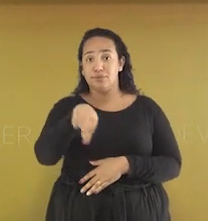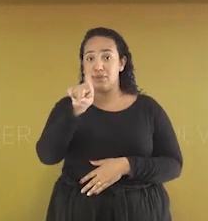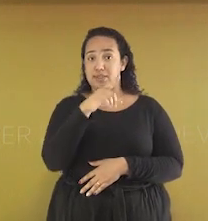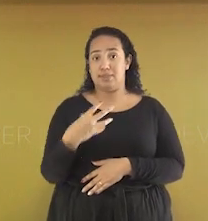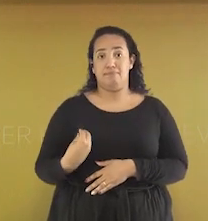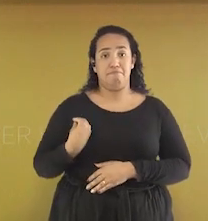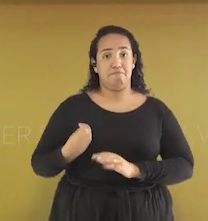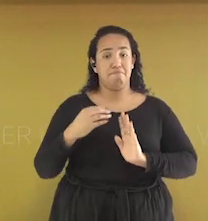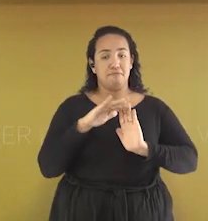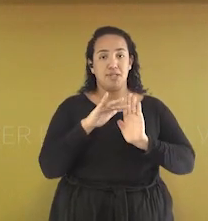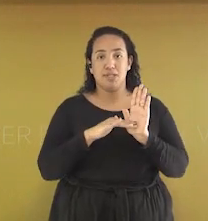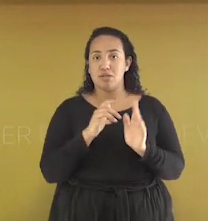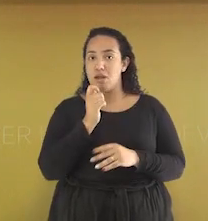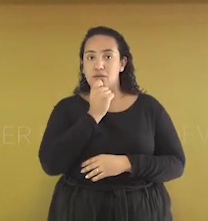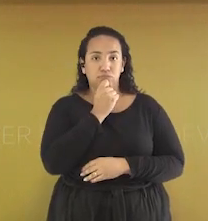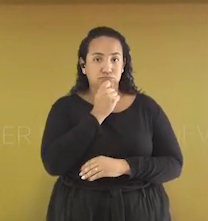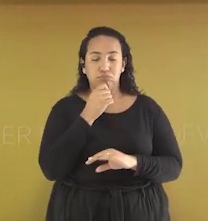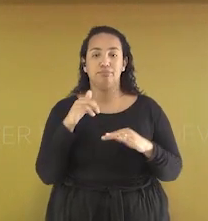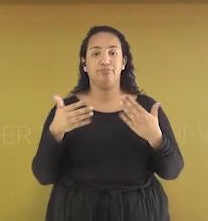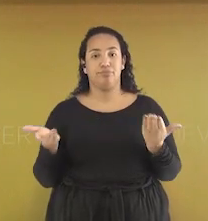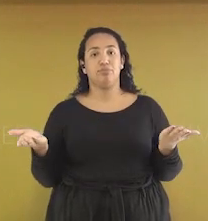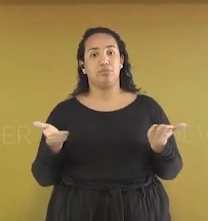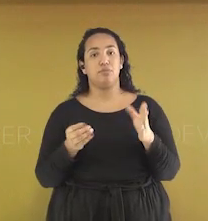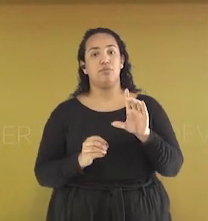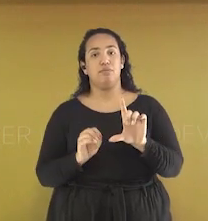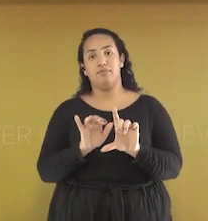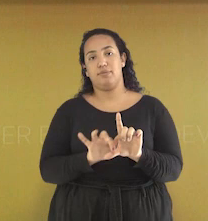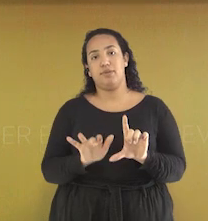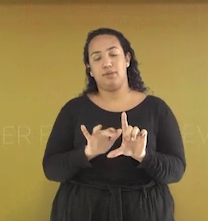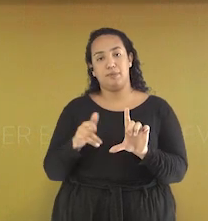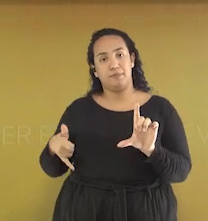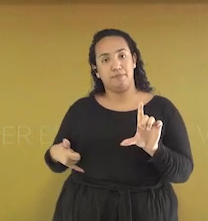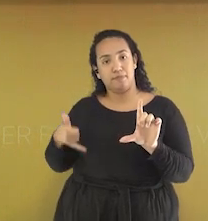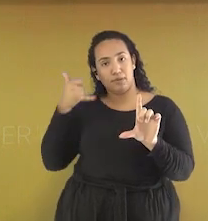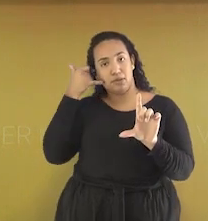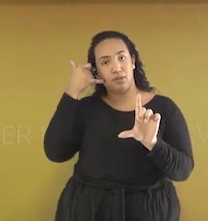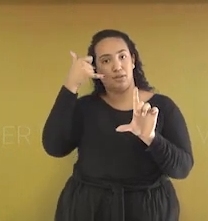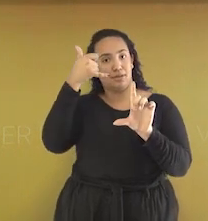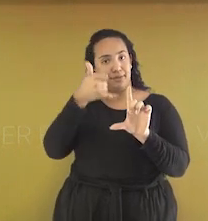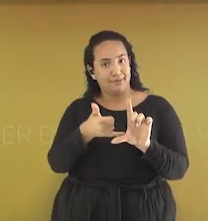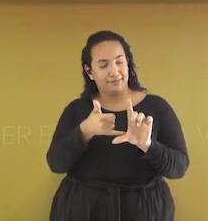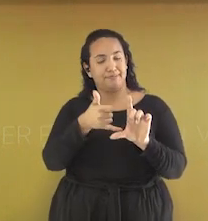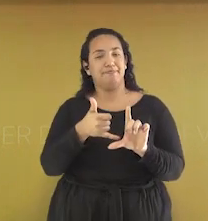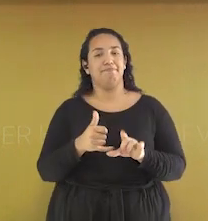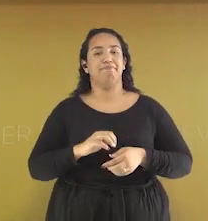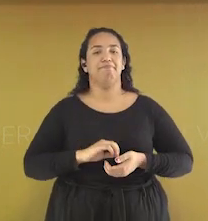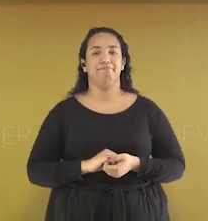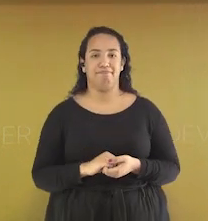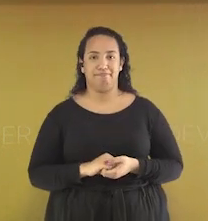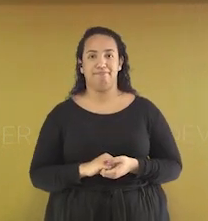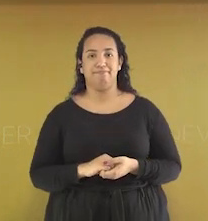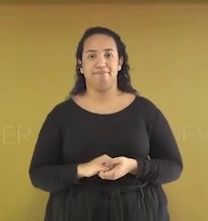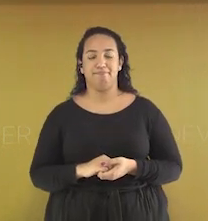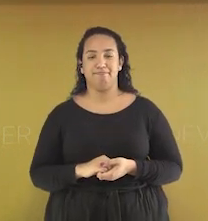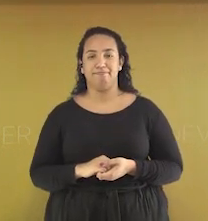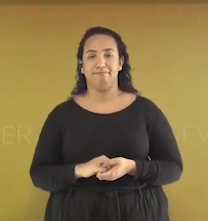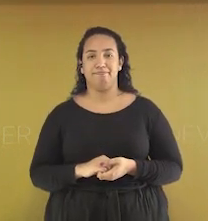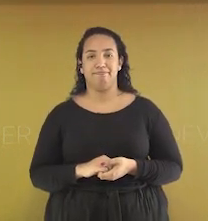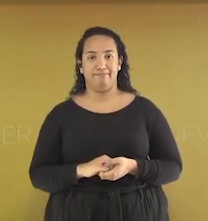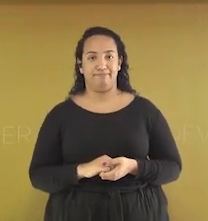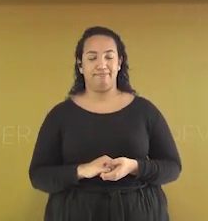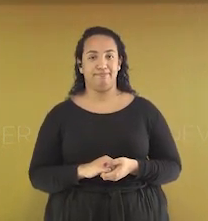ainda não marcou sua presença, aponte seu celular para o QR Code que aparece aí na sua tela e marque a sua